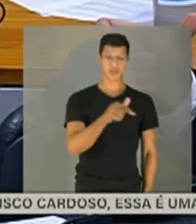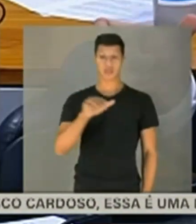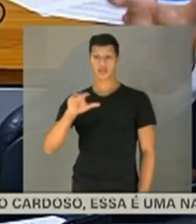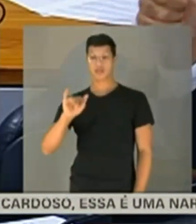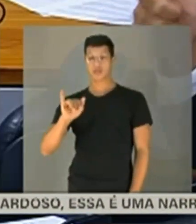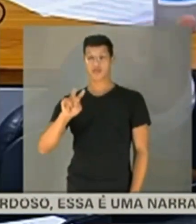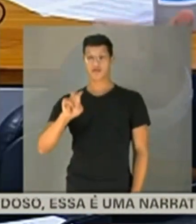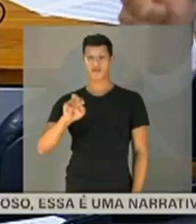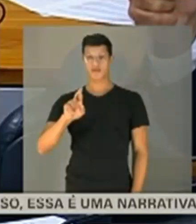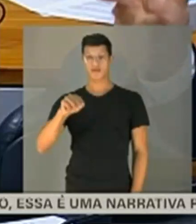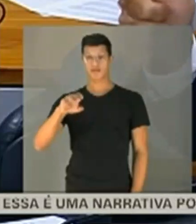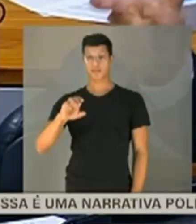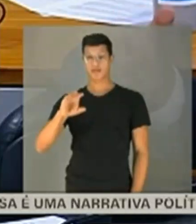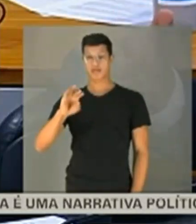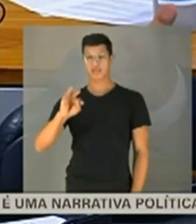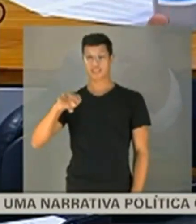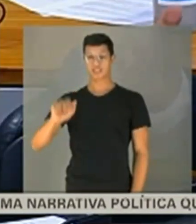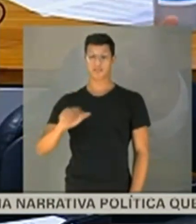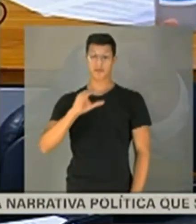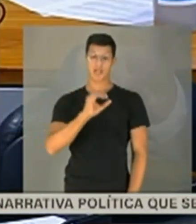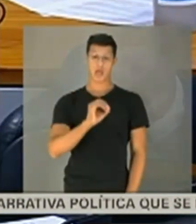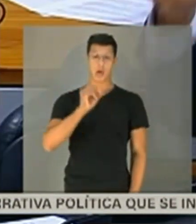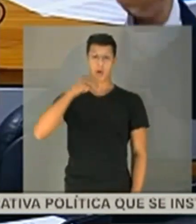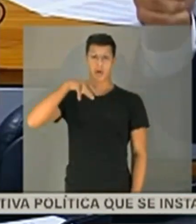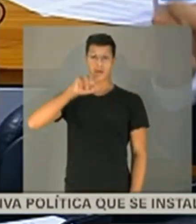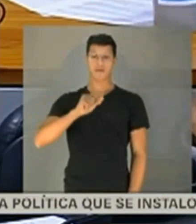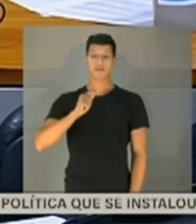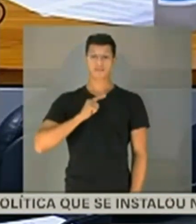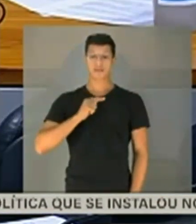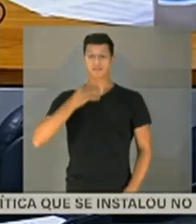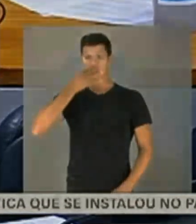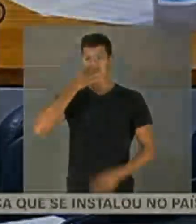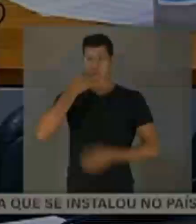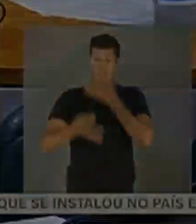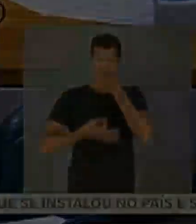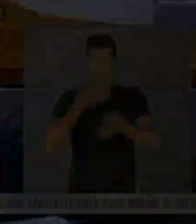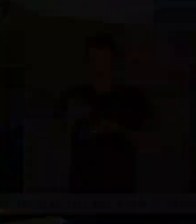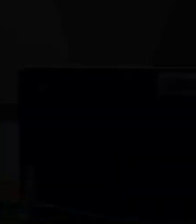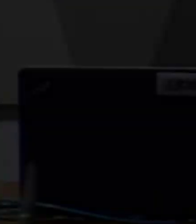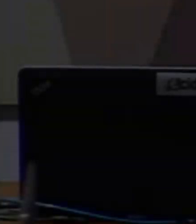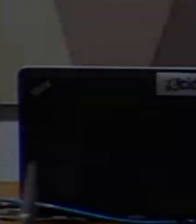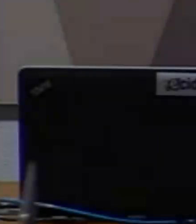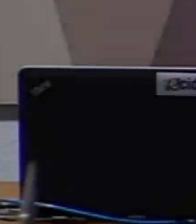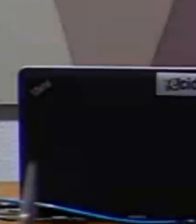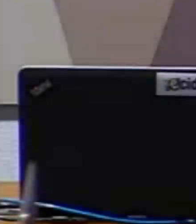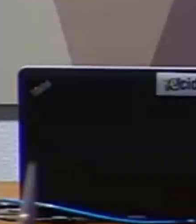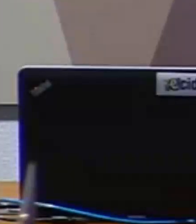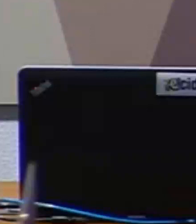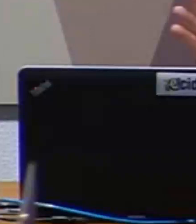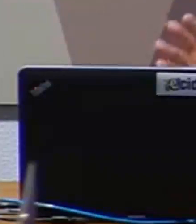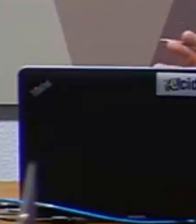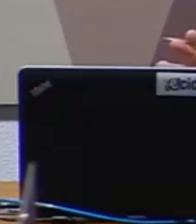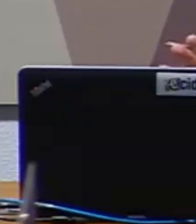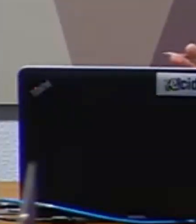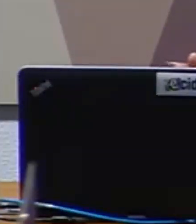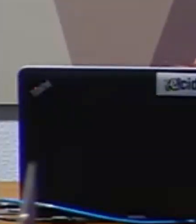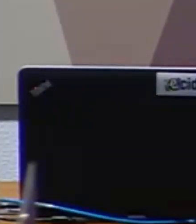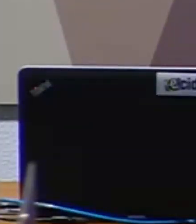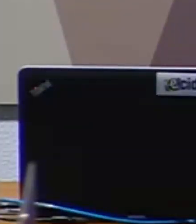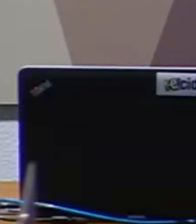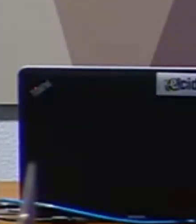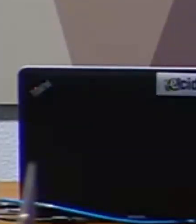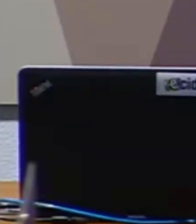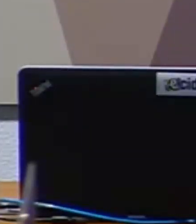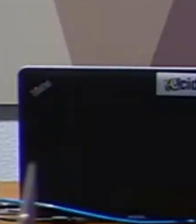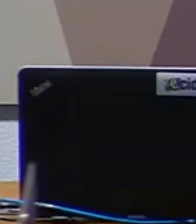ivermectina adotadas pela OMS tem muita crítica de especialista também. Eu acho que o que nós estamos precisando no